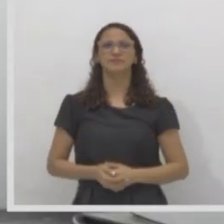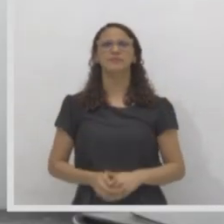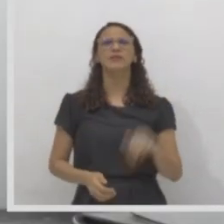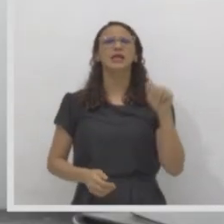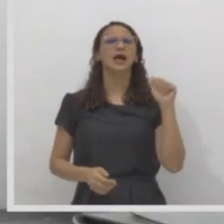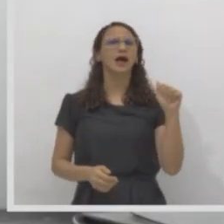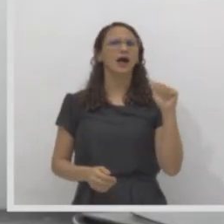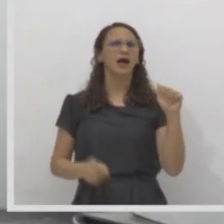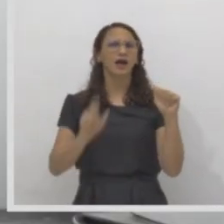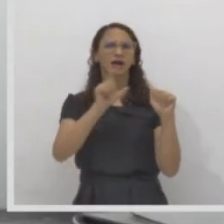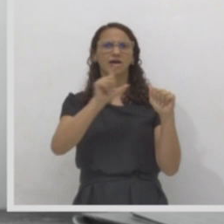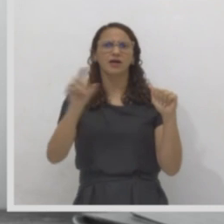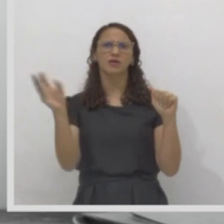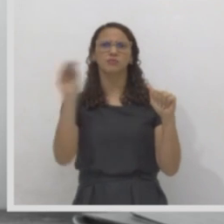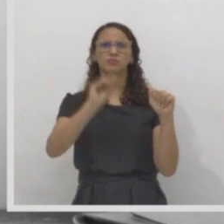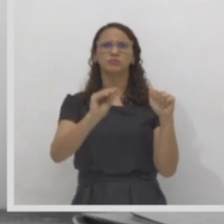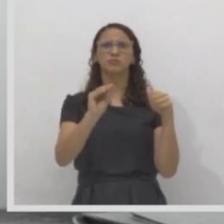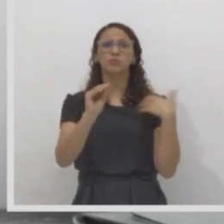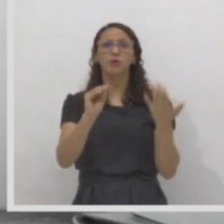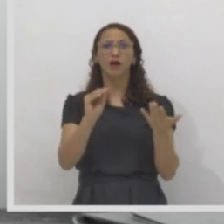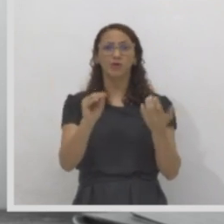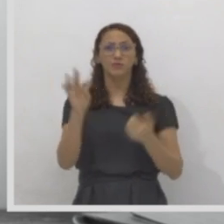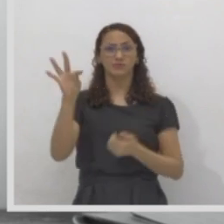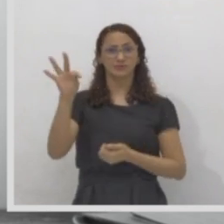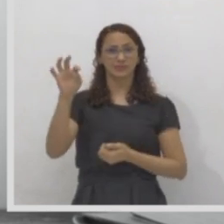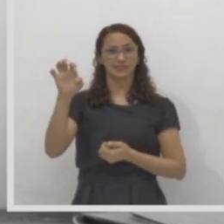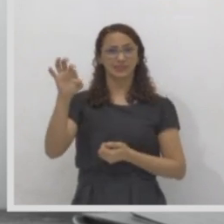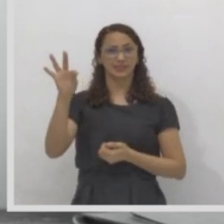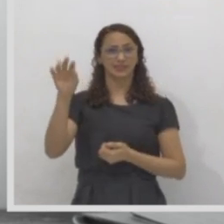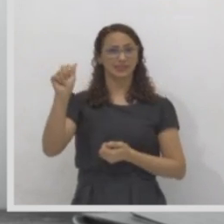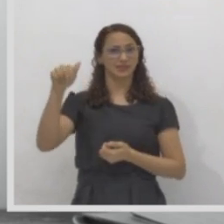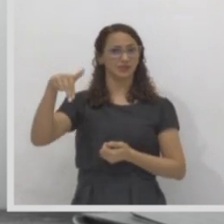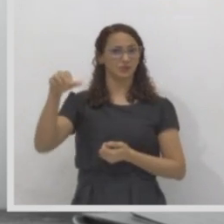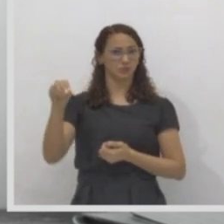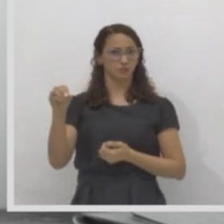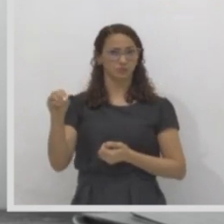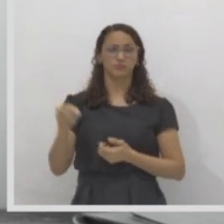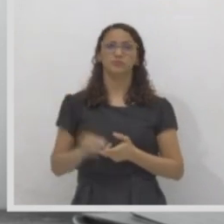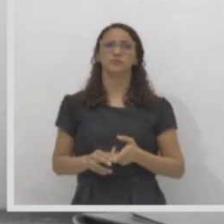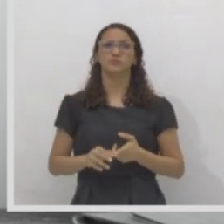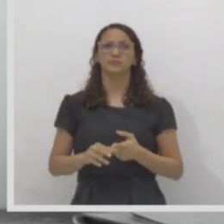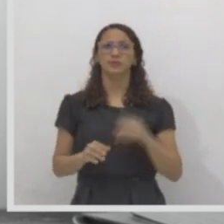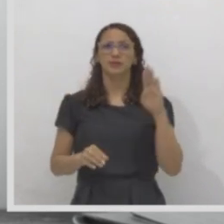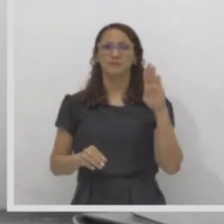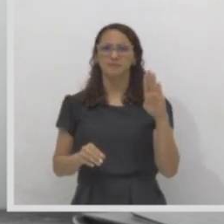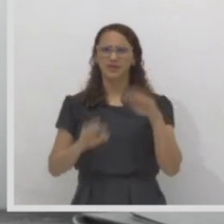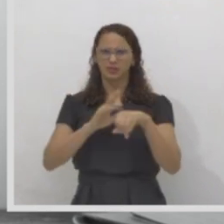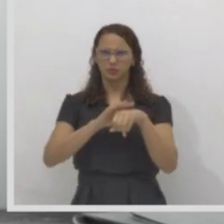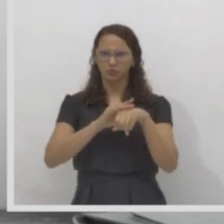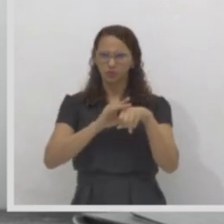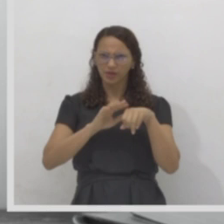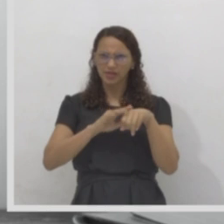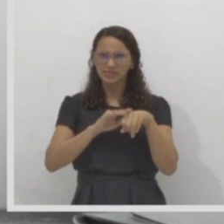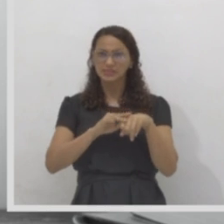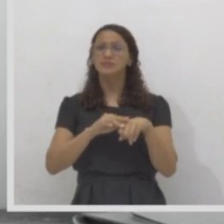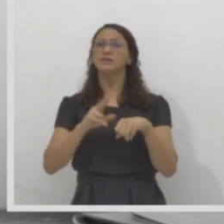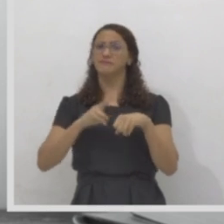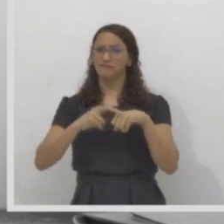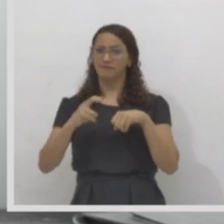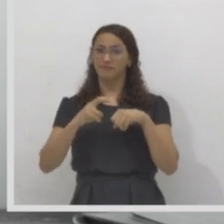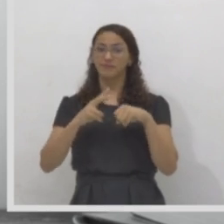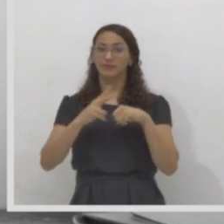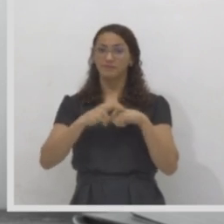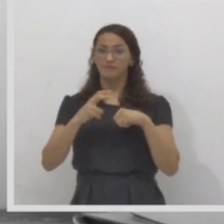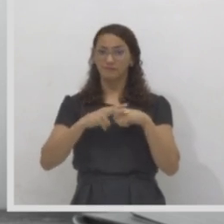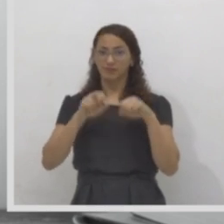a doença tétano. Na letra B, temos várias doenças que são causadas por vírus e transmitidas